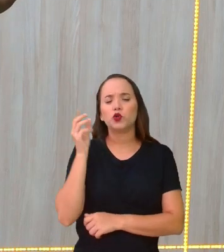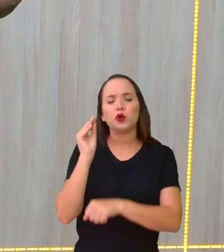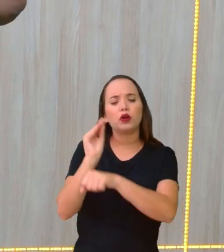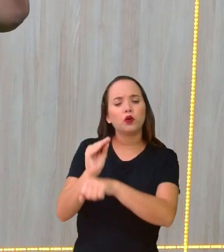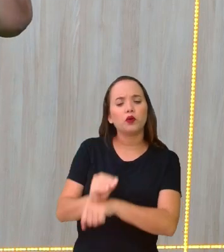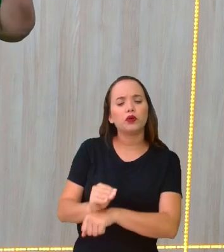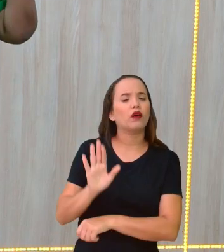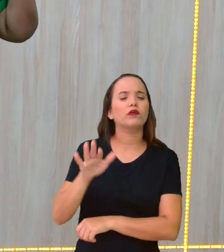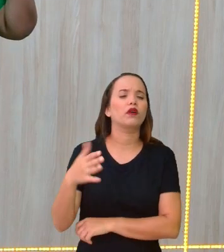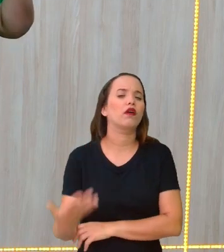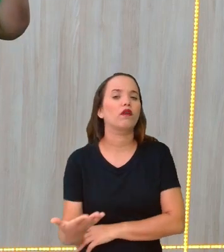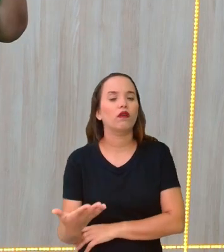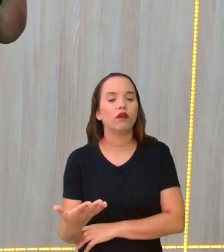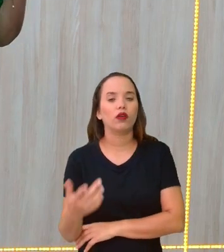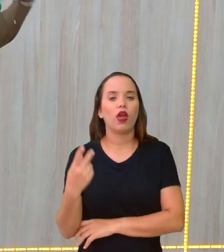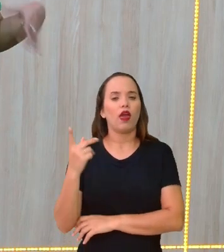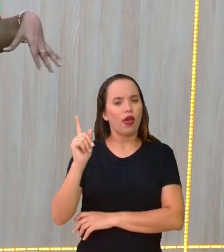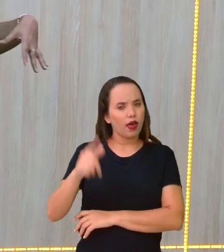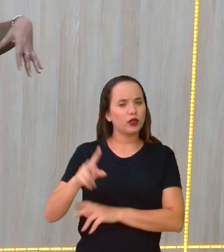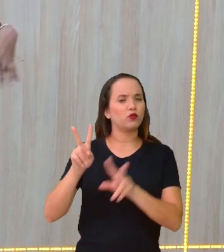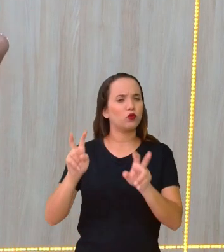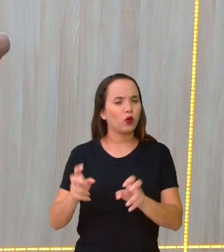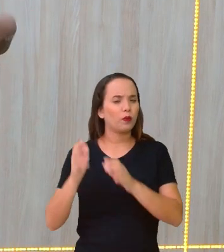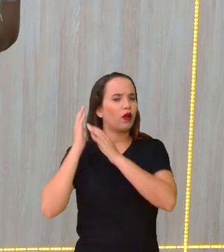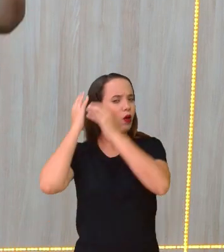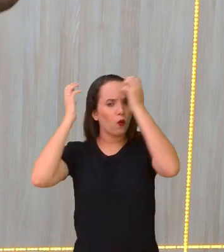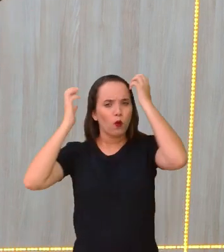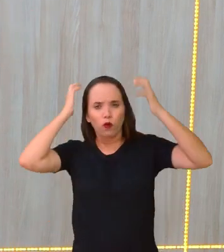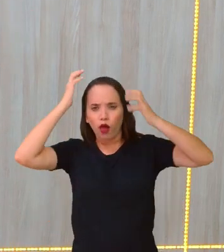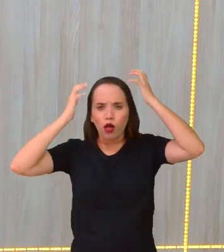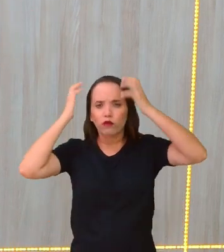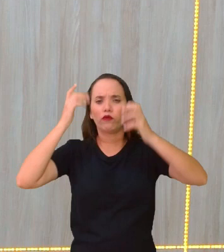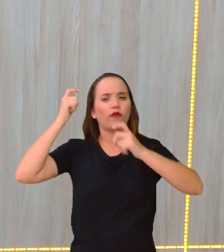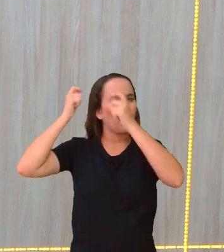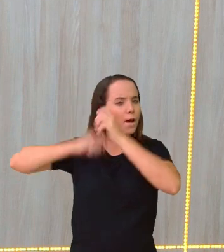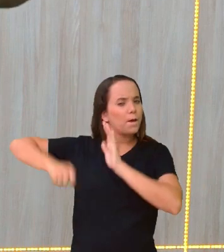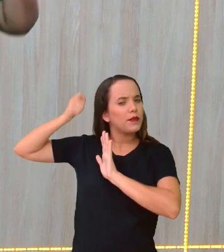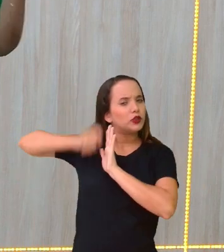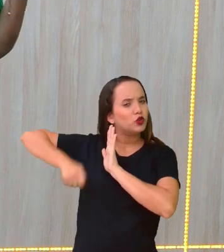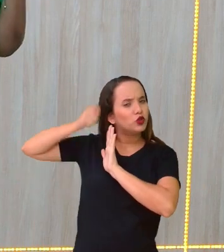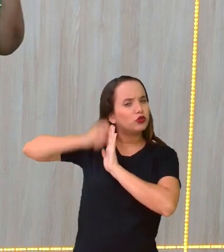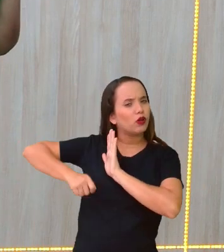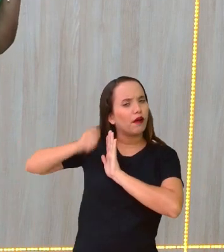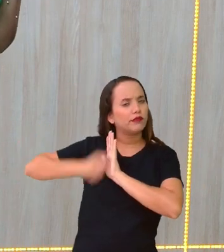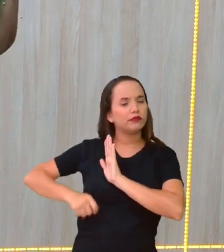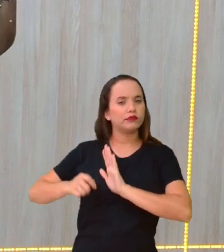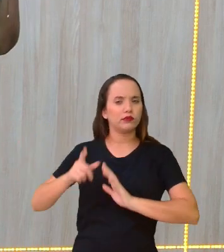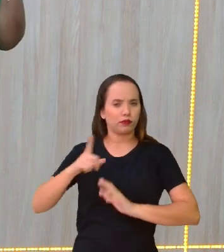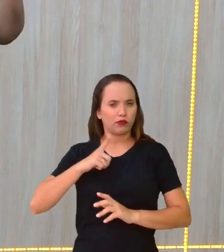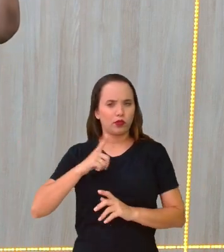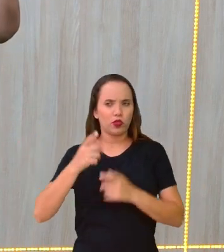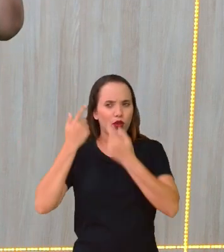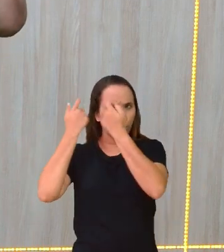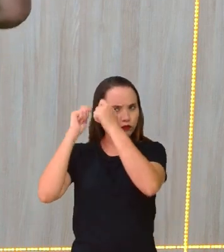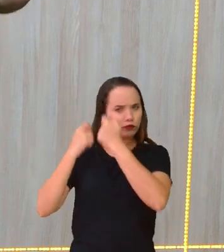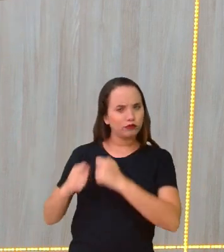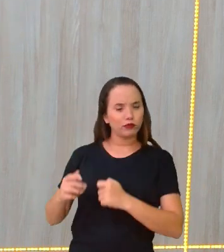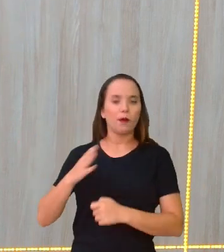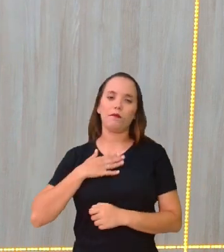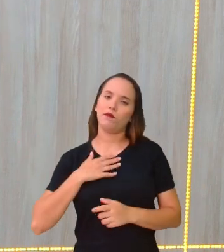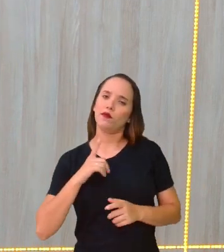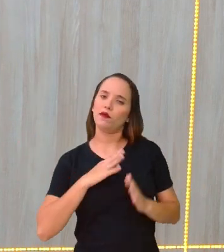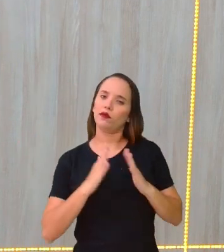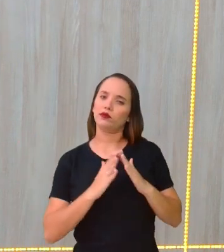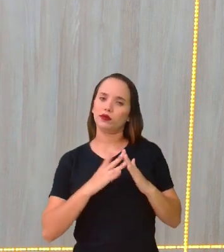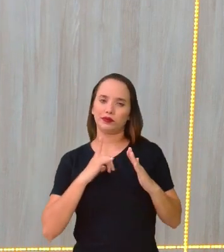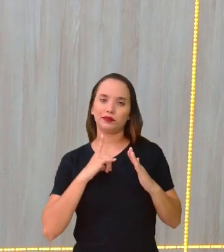de lavar, pentear. Tinha isso das fitas? Na minha casa tinha. Minha mãe me penteava,